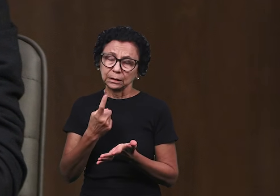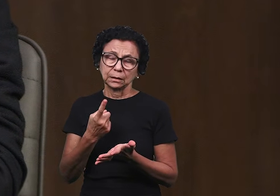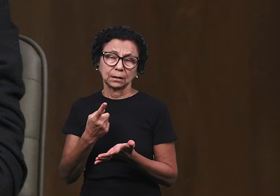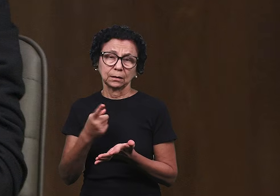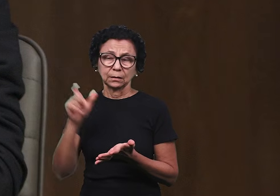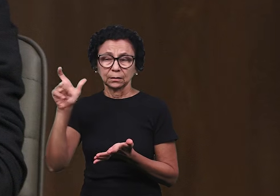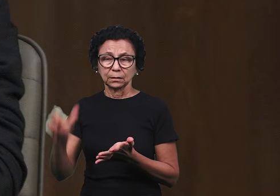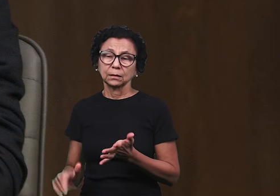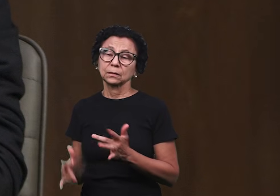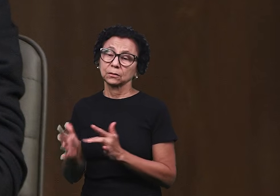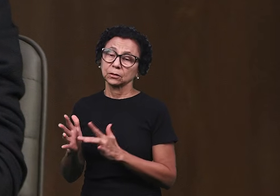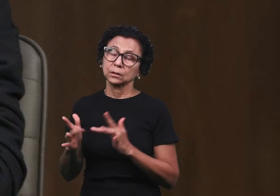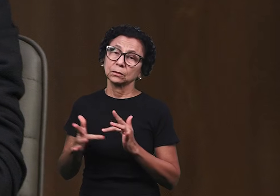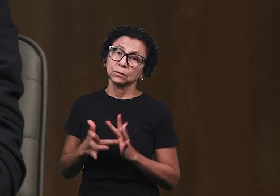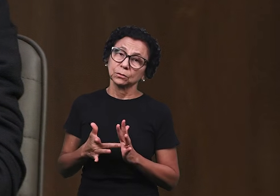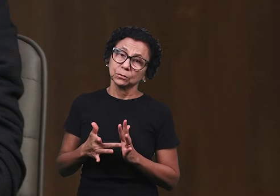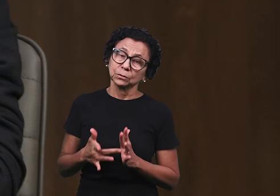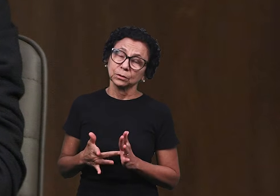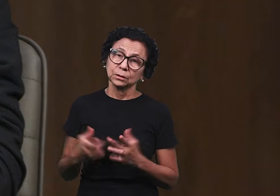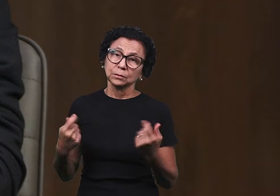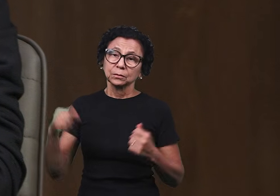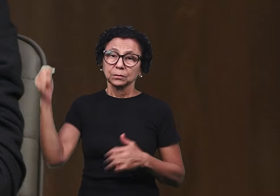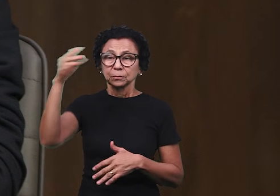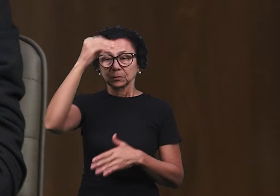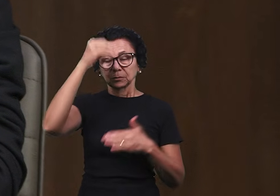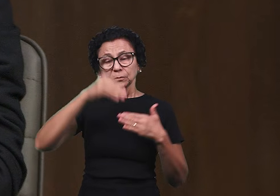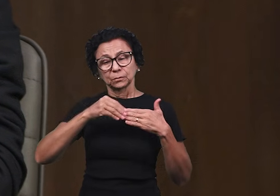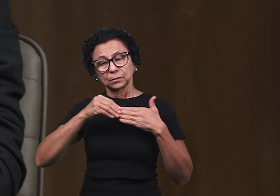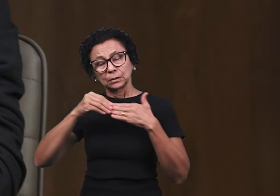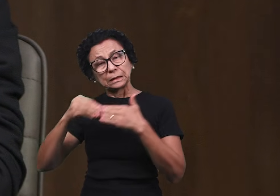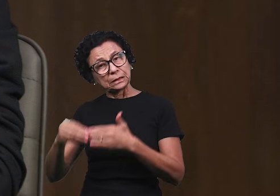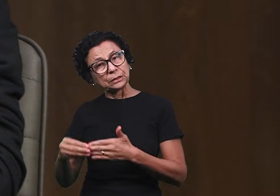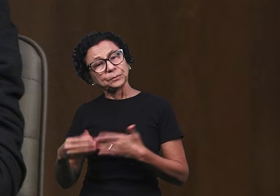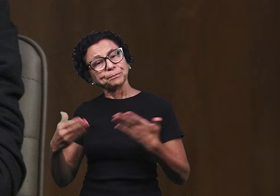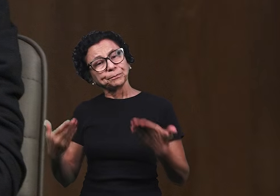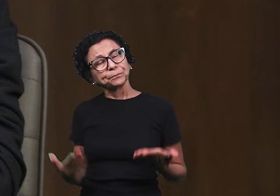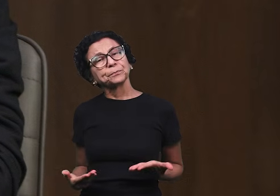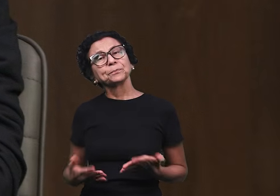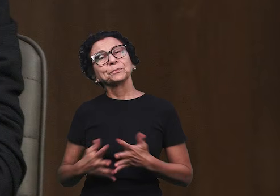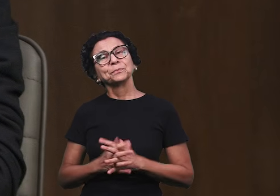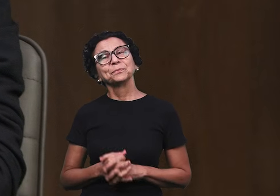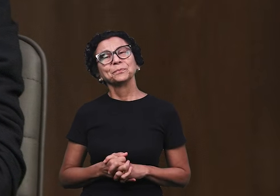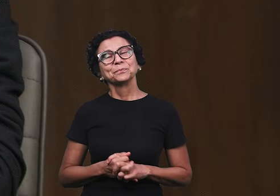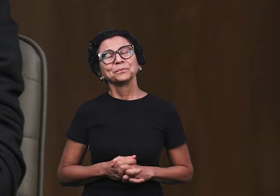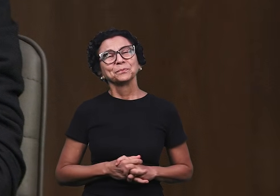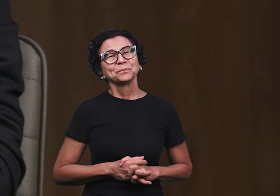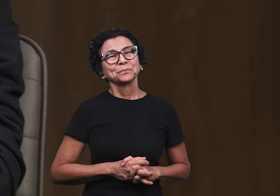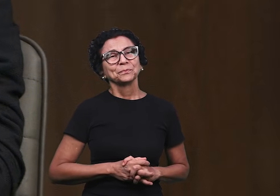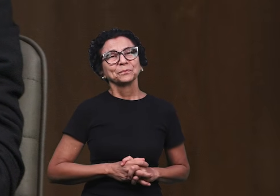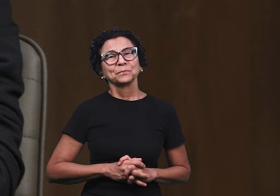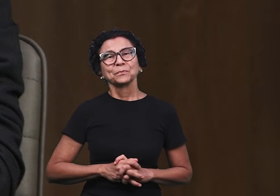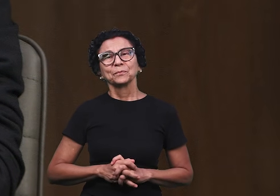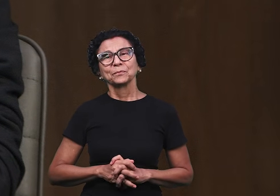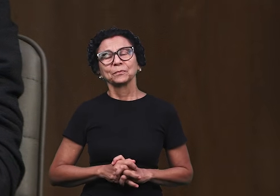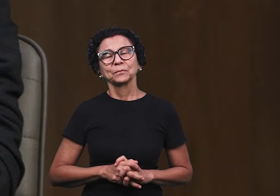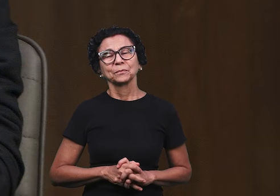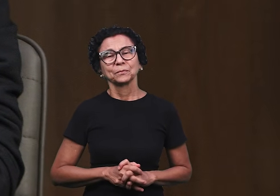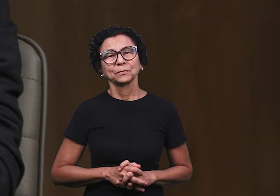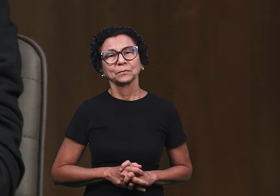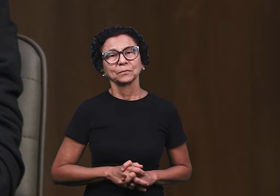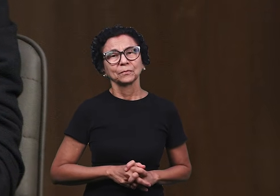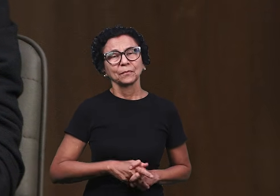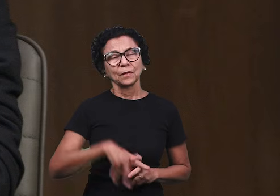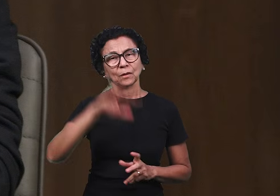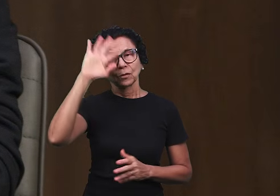possamos nos relacionar com Deus, nós precisamos ser guiados pelo Espírito Santo e confiarmos